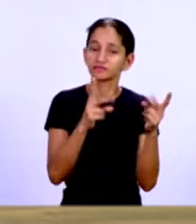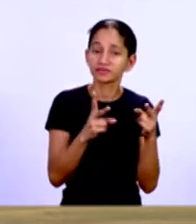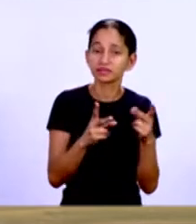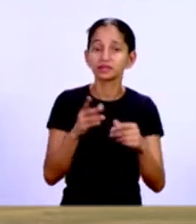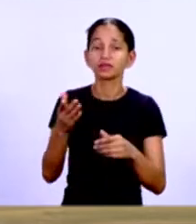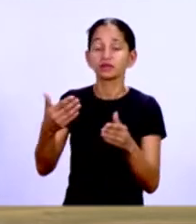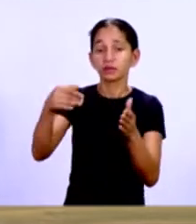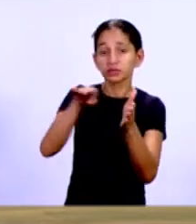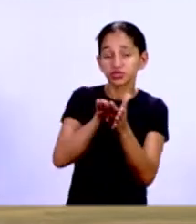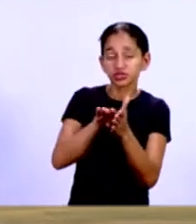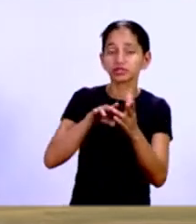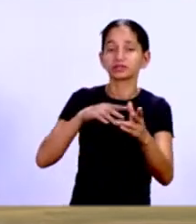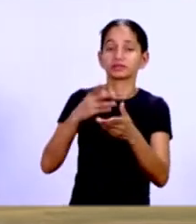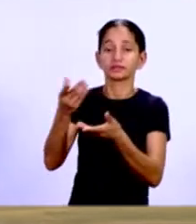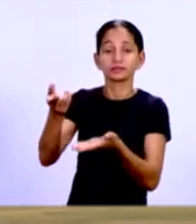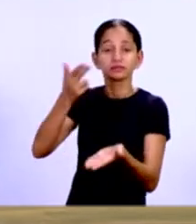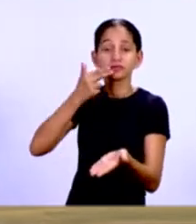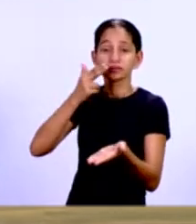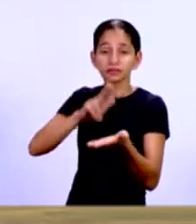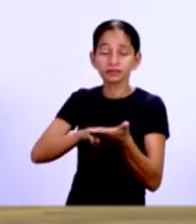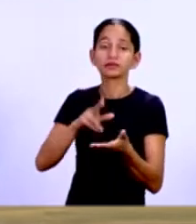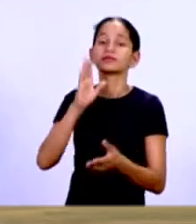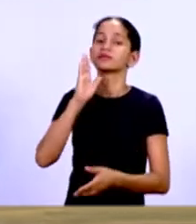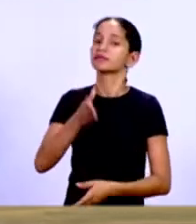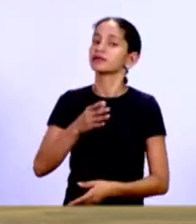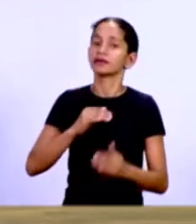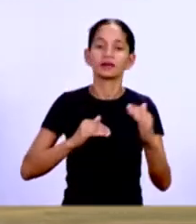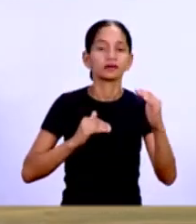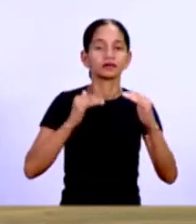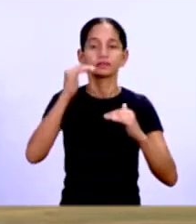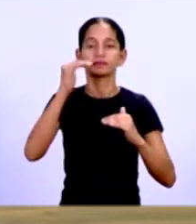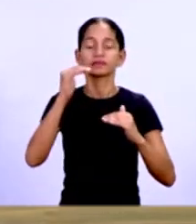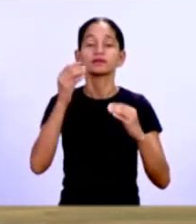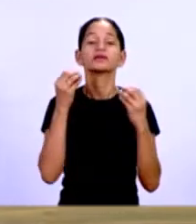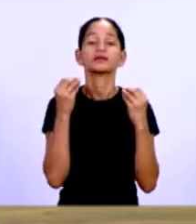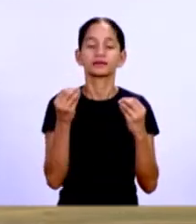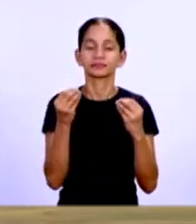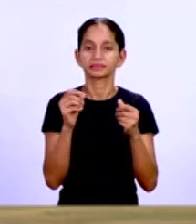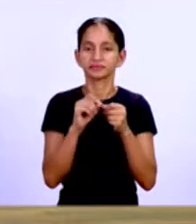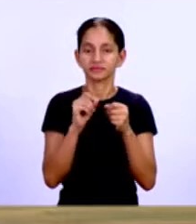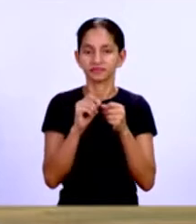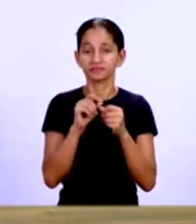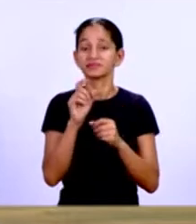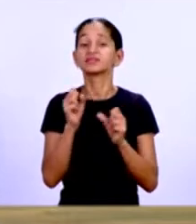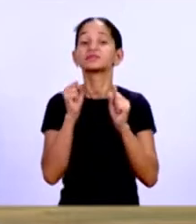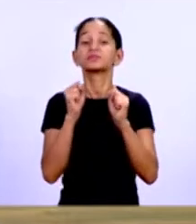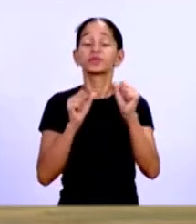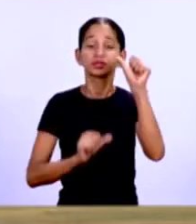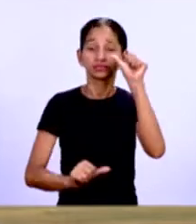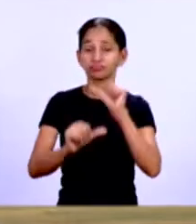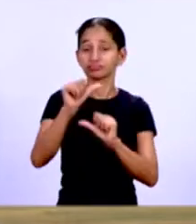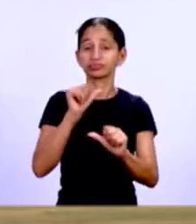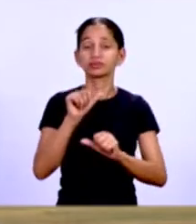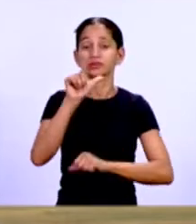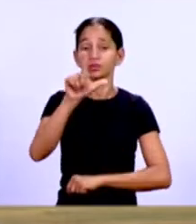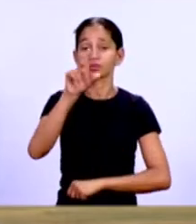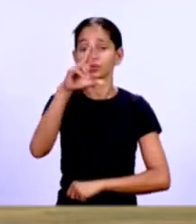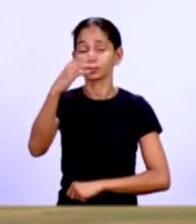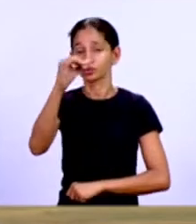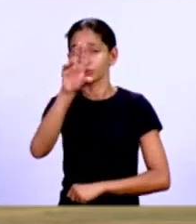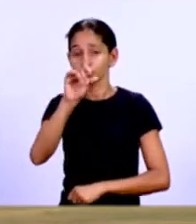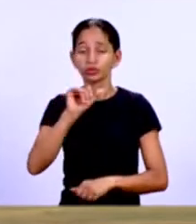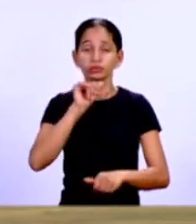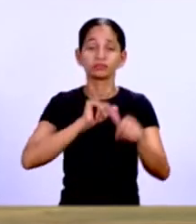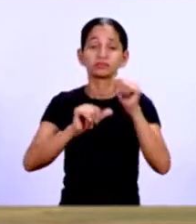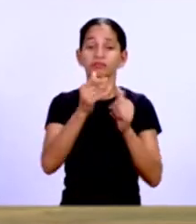você recebeu esse produto, o dólar já está custando R$4,20. Isso pode transformar o lucro que você previa na hora da